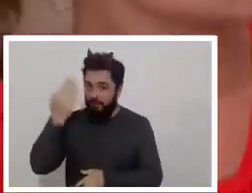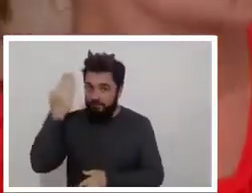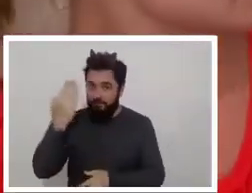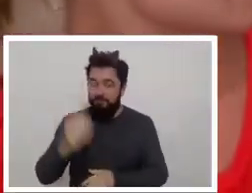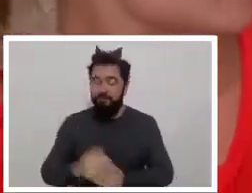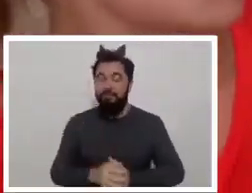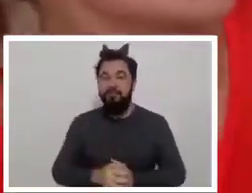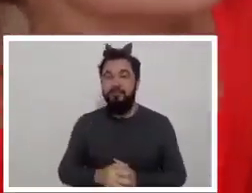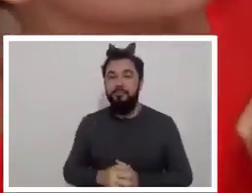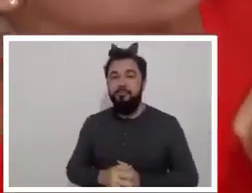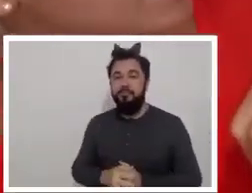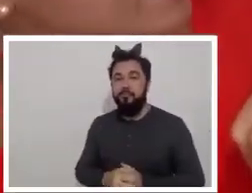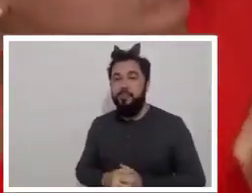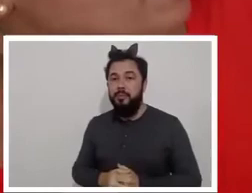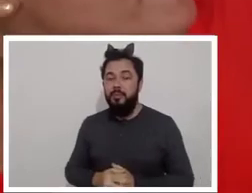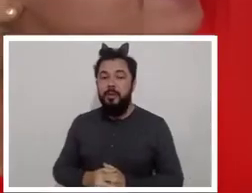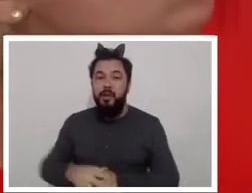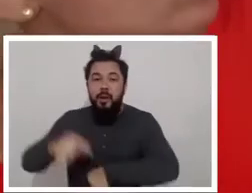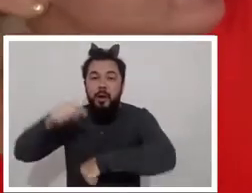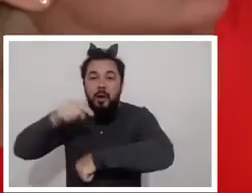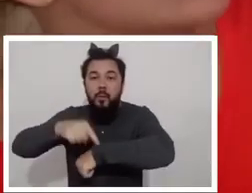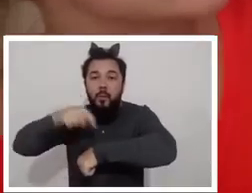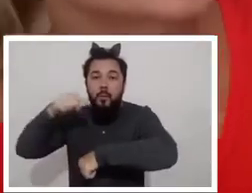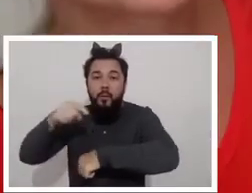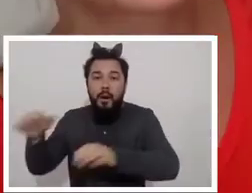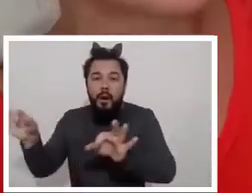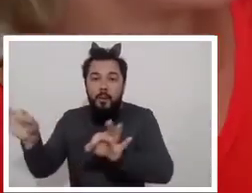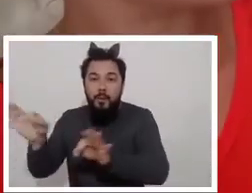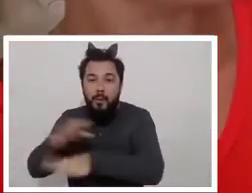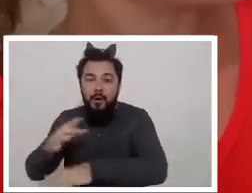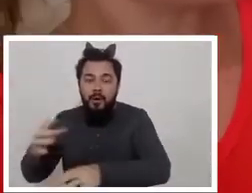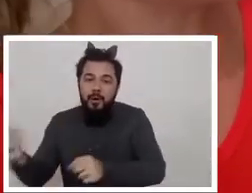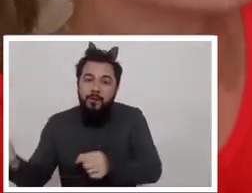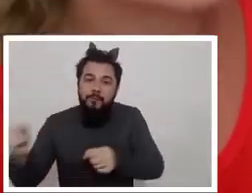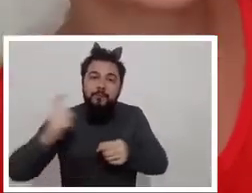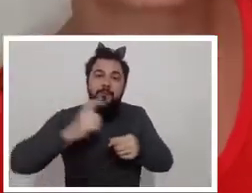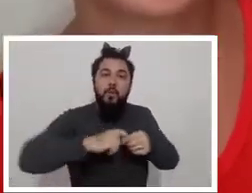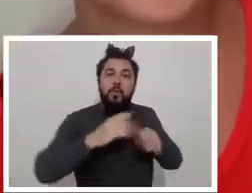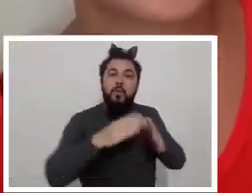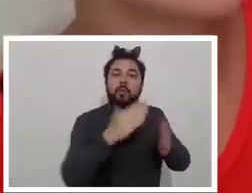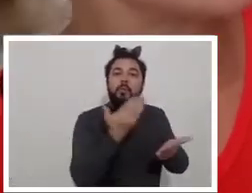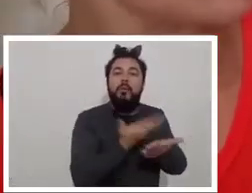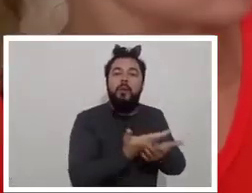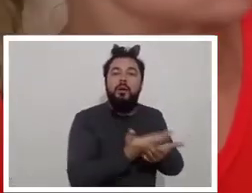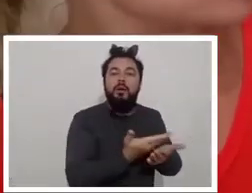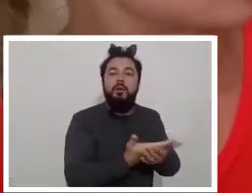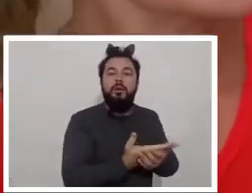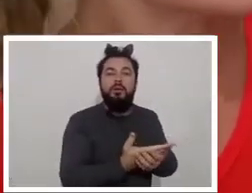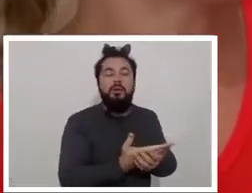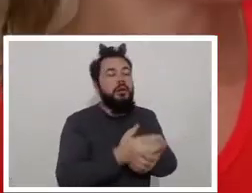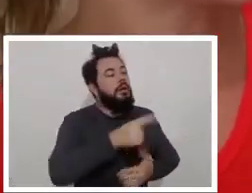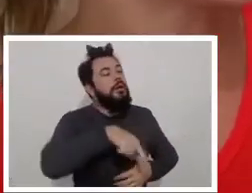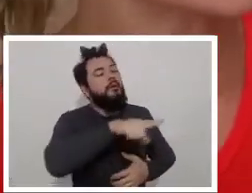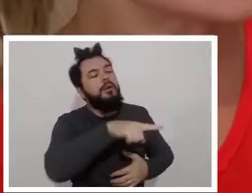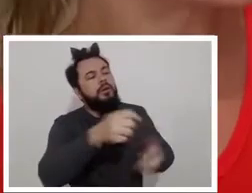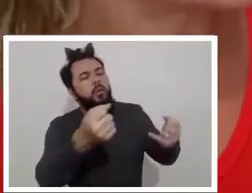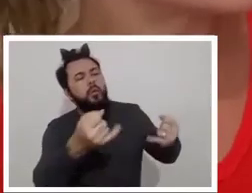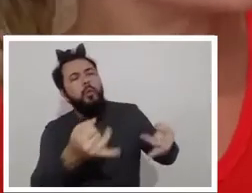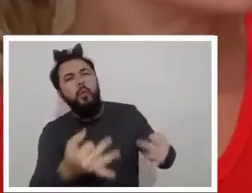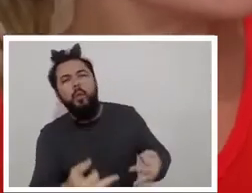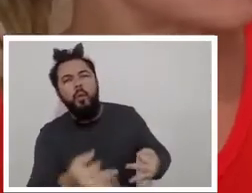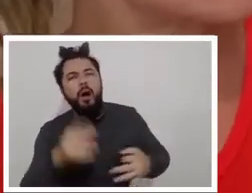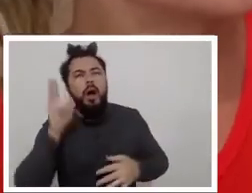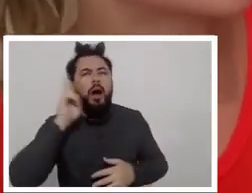velho oh eu voltar o parque era hora da história todos ficam novamente conta